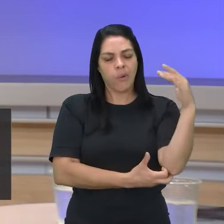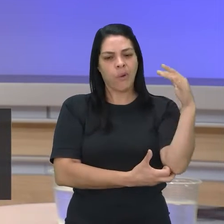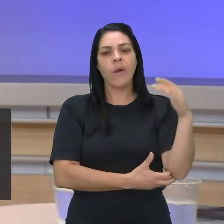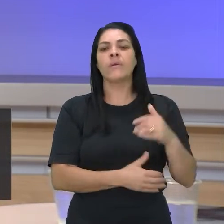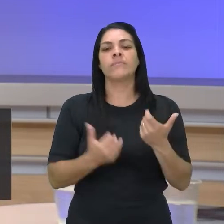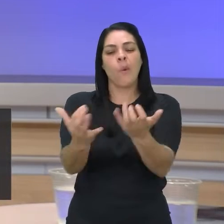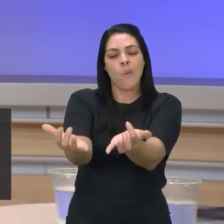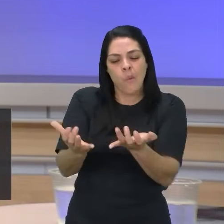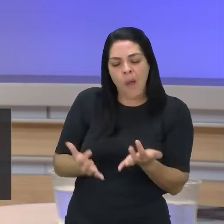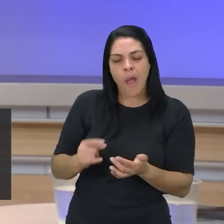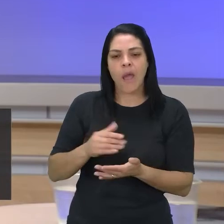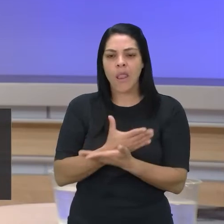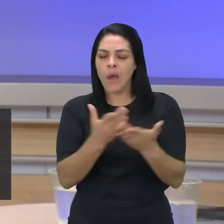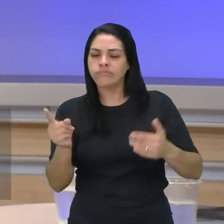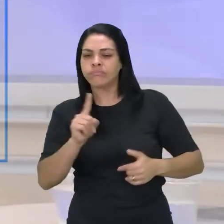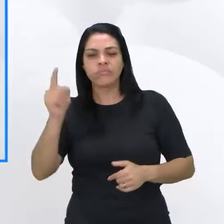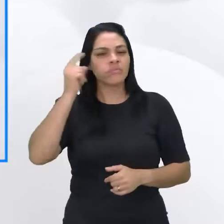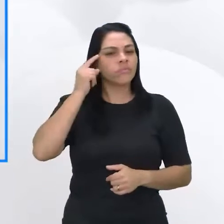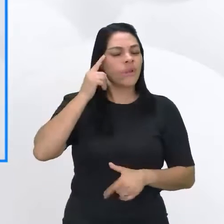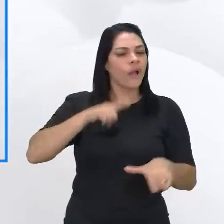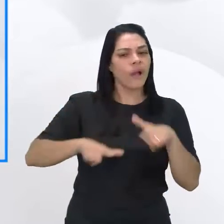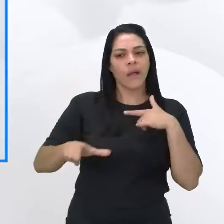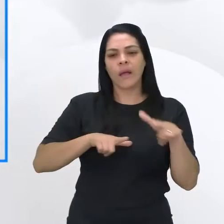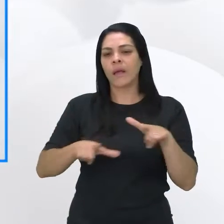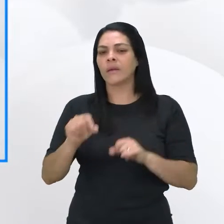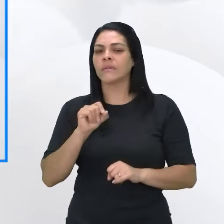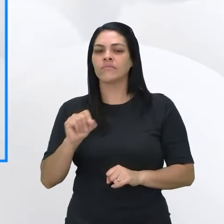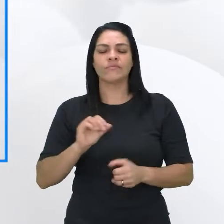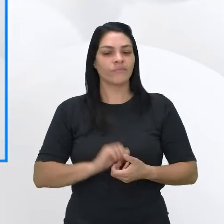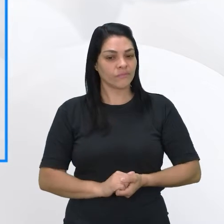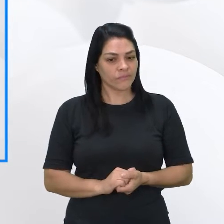não pensou num trabalho que fosse